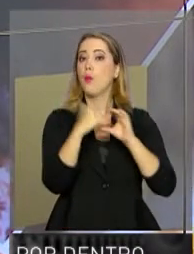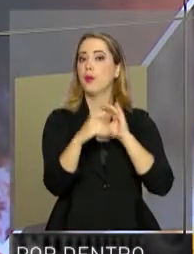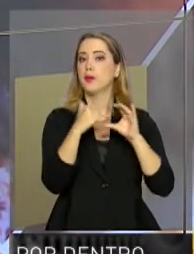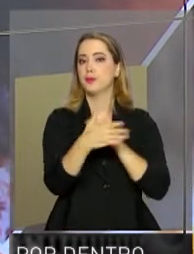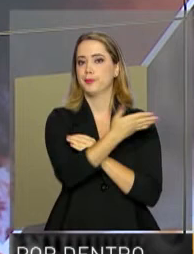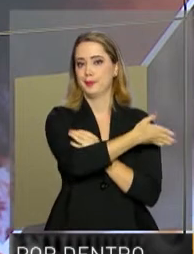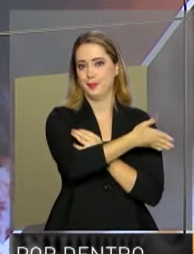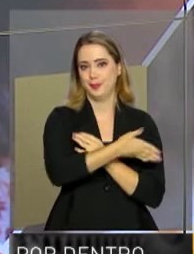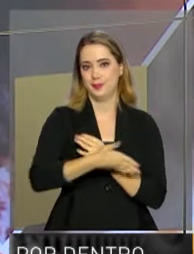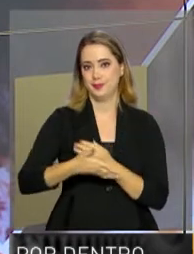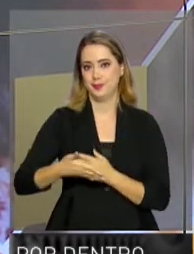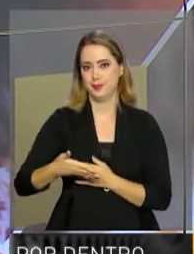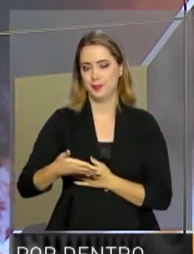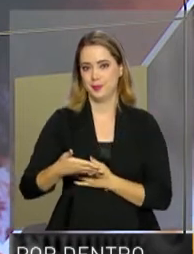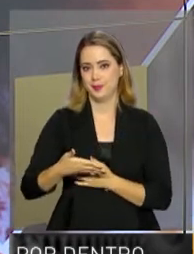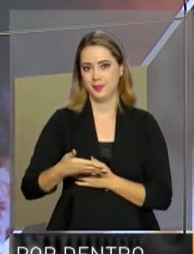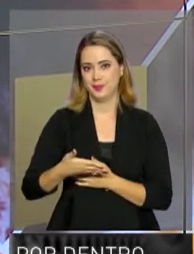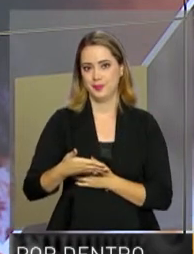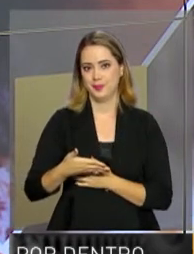para